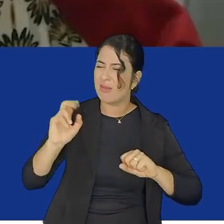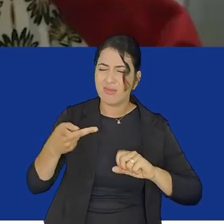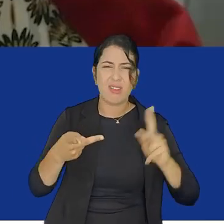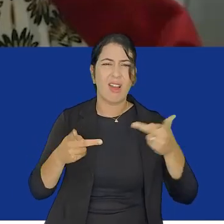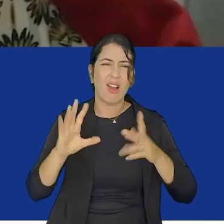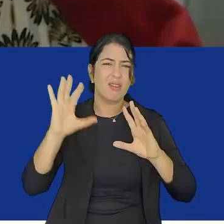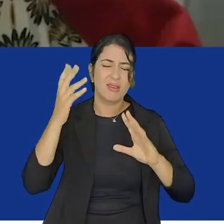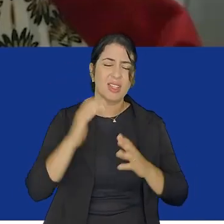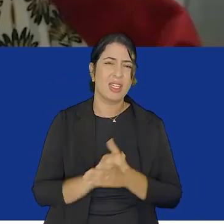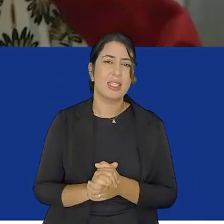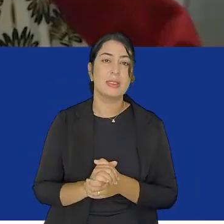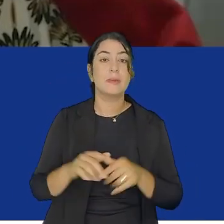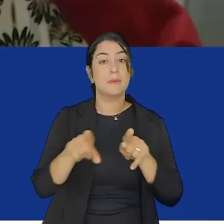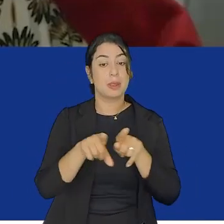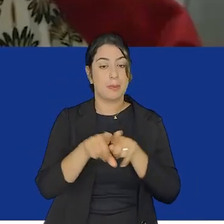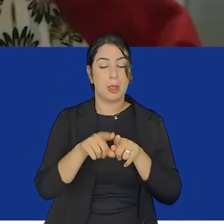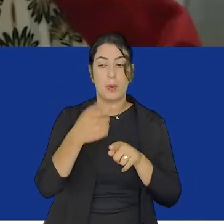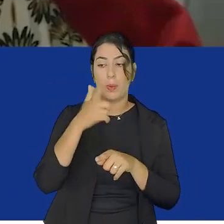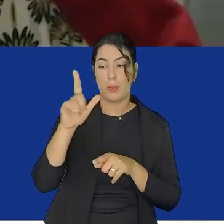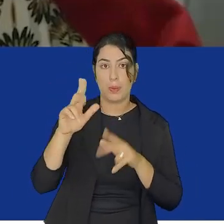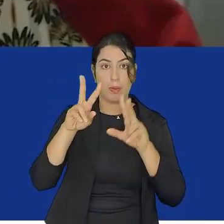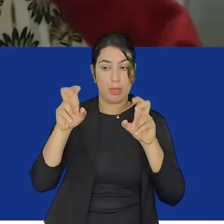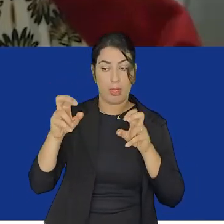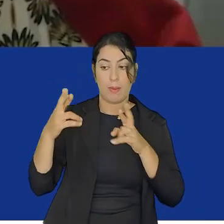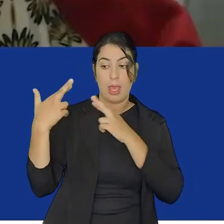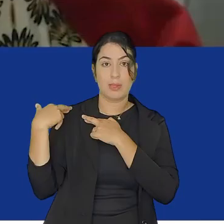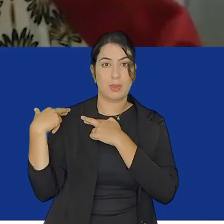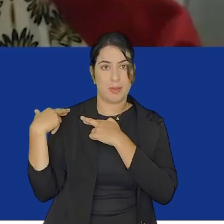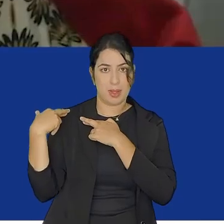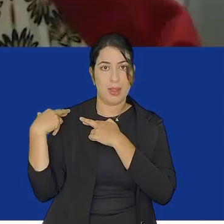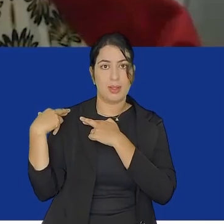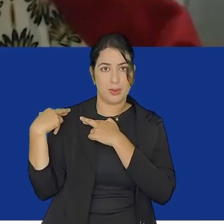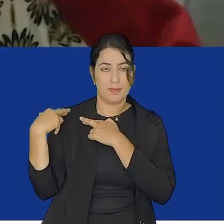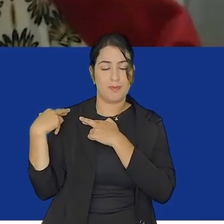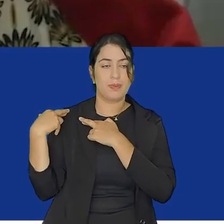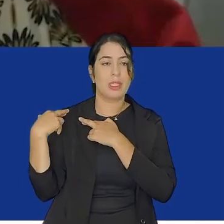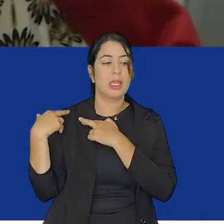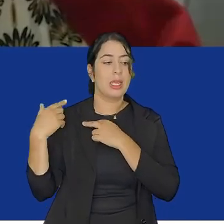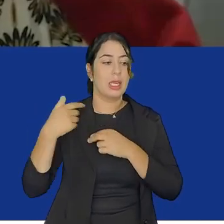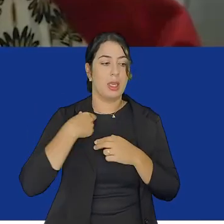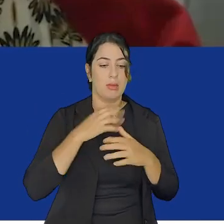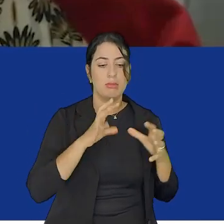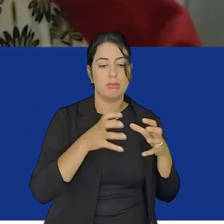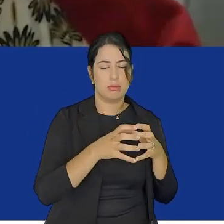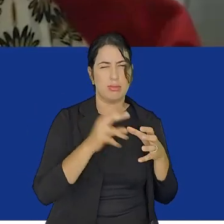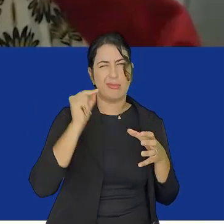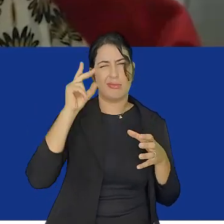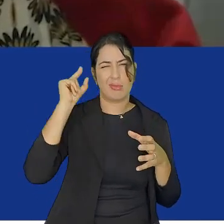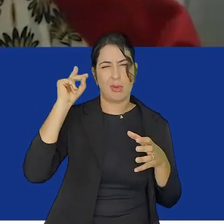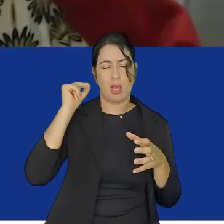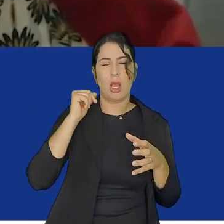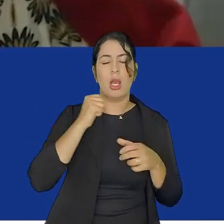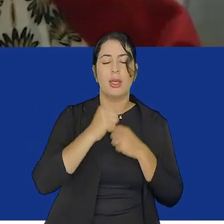A questão da responsabilidade também de todos, porque é uma angústia muito grande. Eu falo aqui em nome eu estou na comissão de prevenção do assédio desde, né,